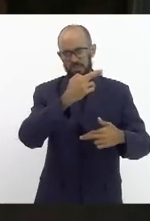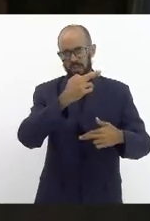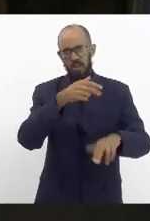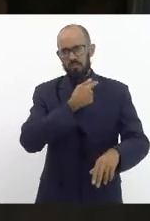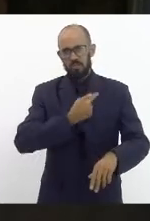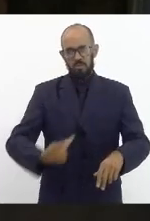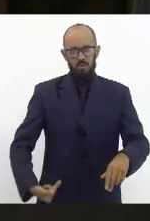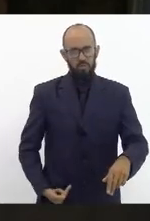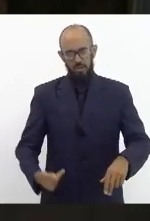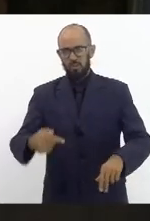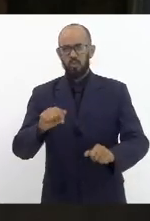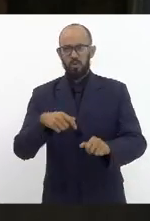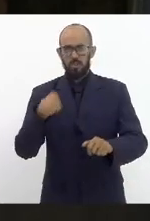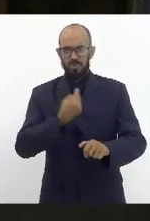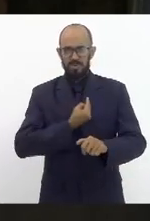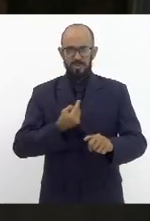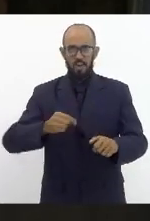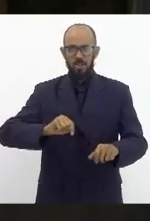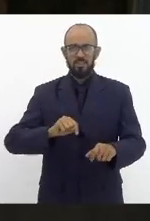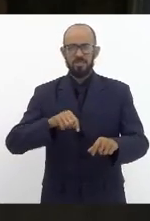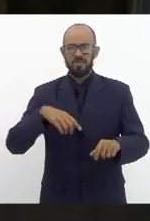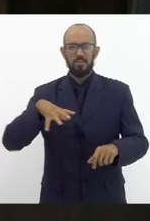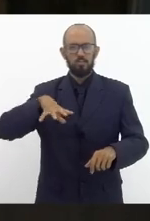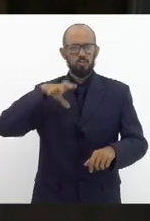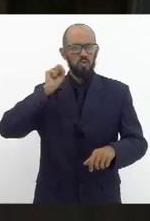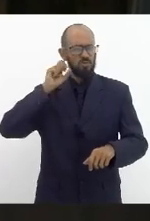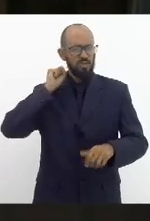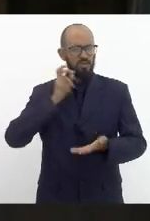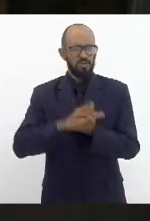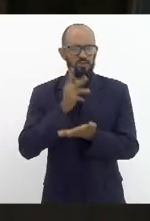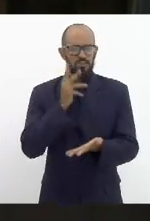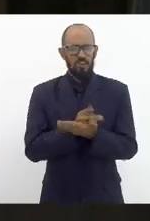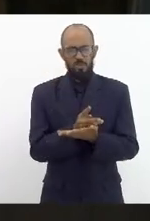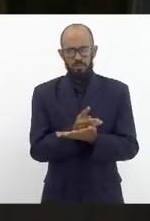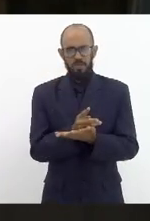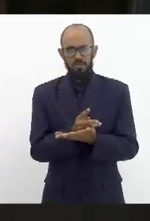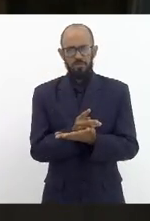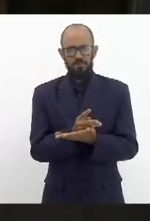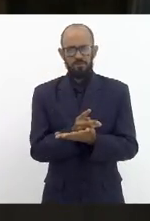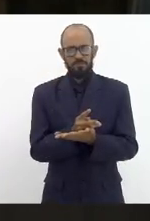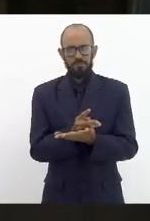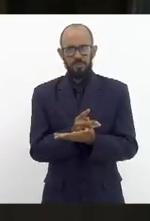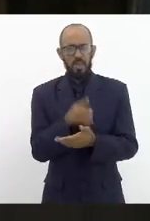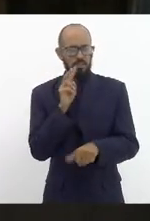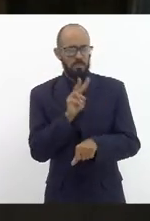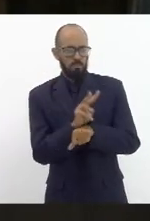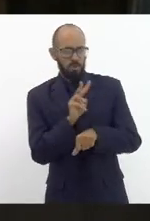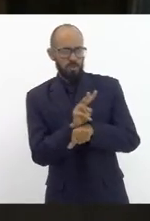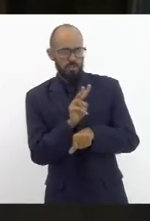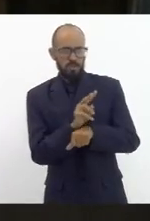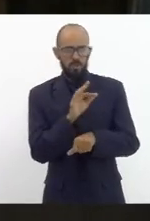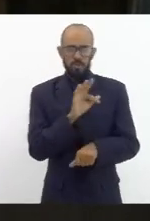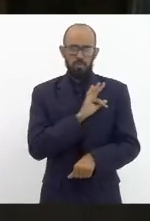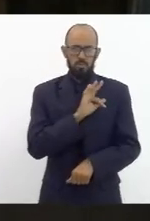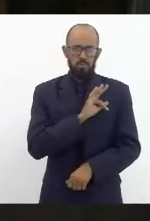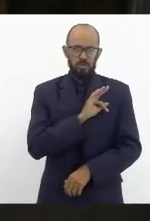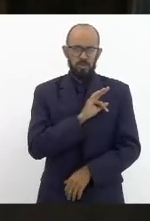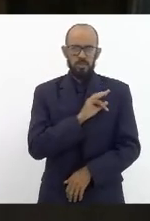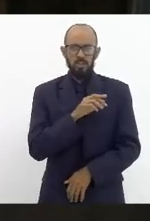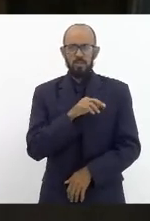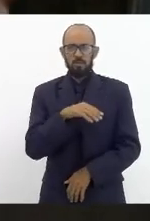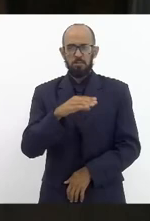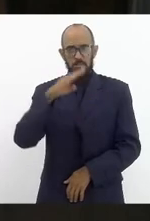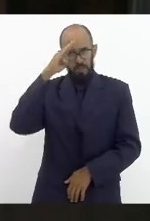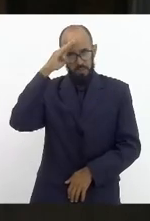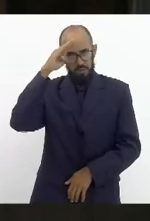governador, e nós estamos ouvindo isso, porque assim nós debatemos aqui a questão da proteção social da PM, dos bombeiros,